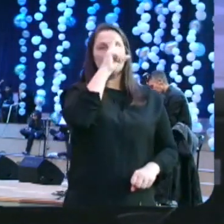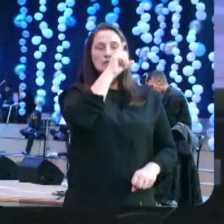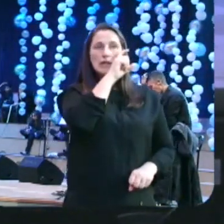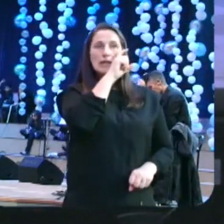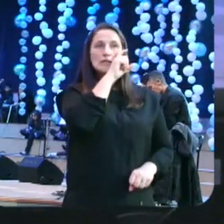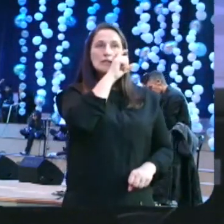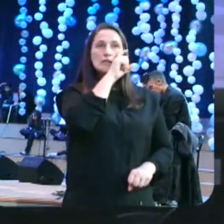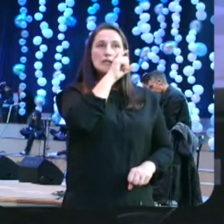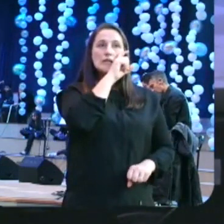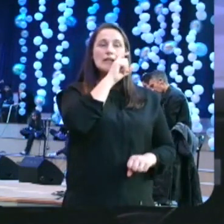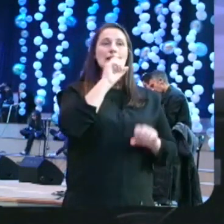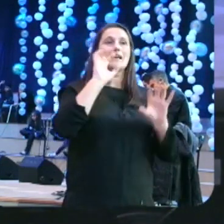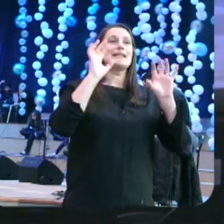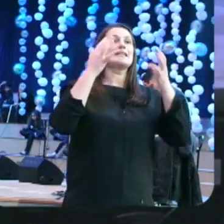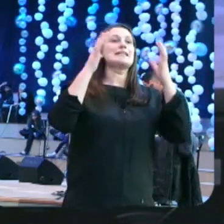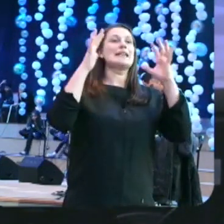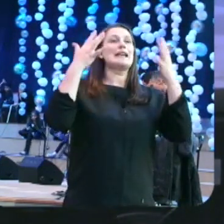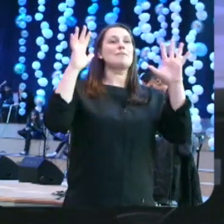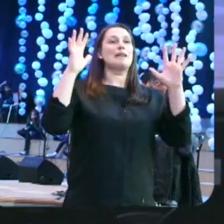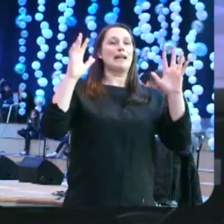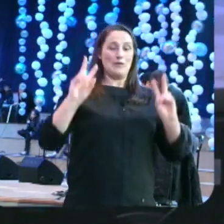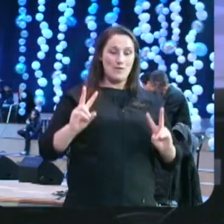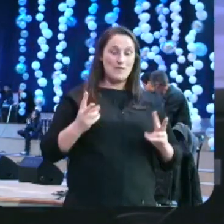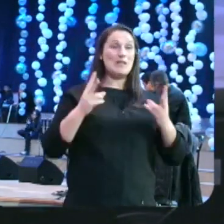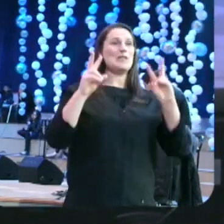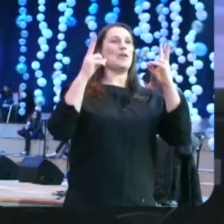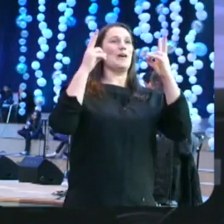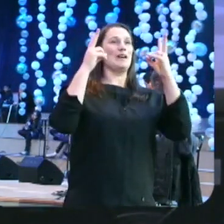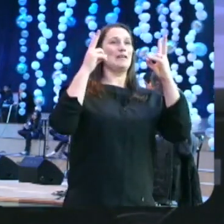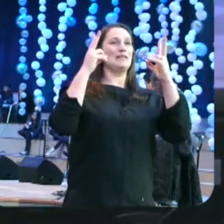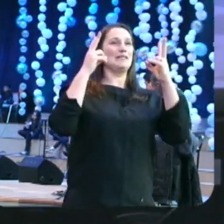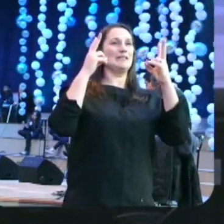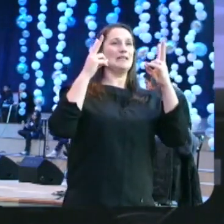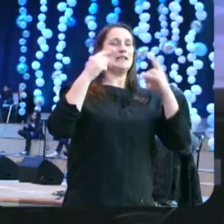era celebrar as vitórias.